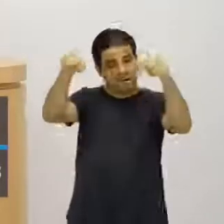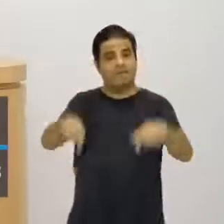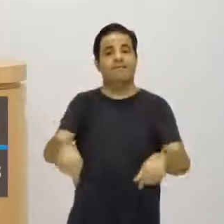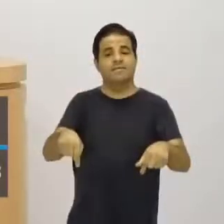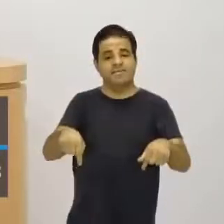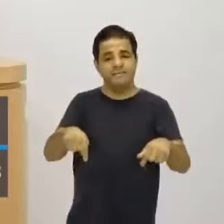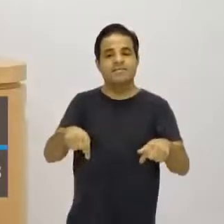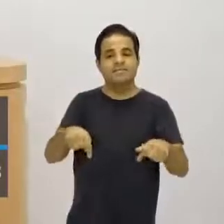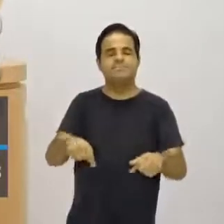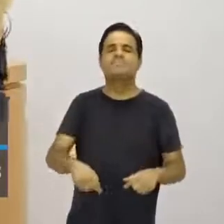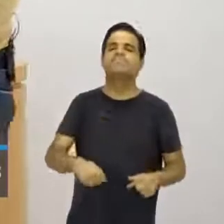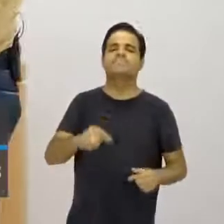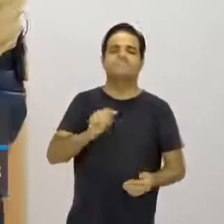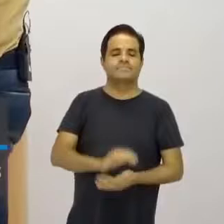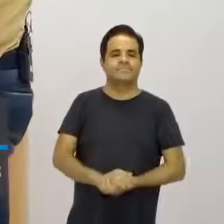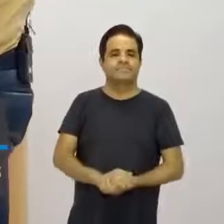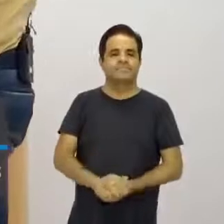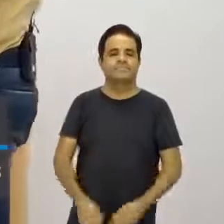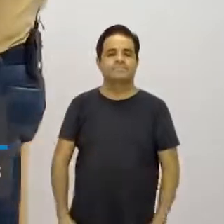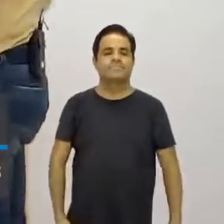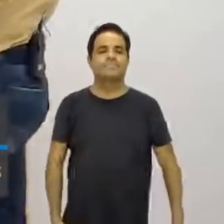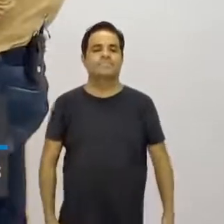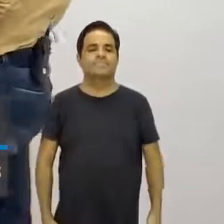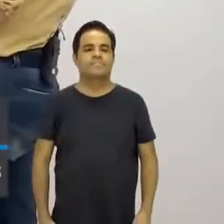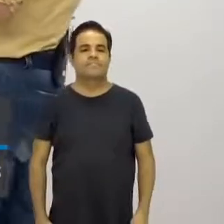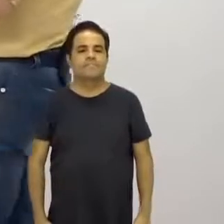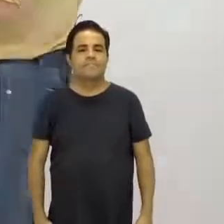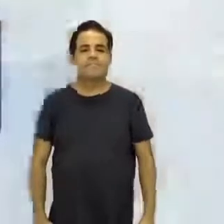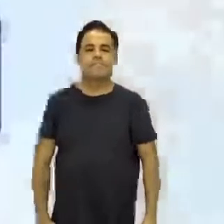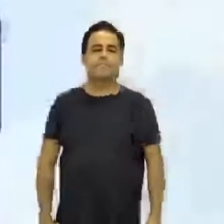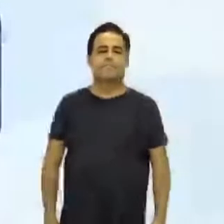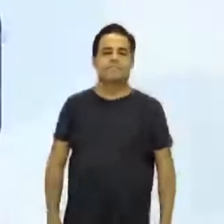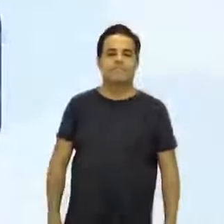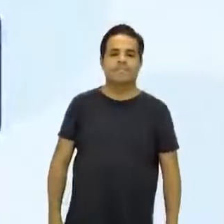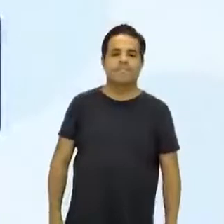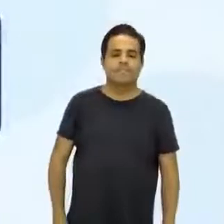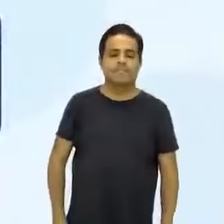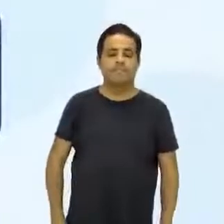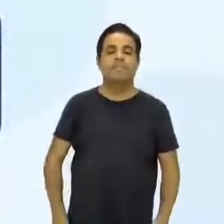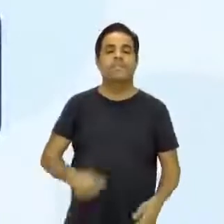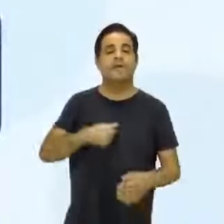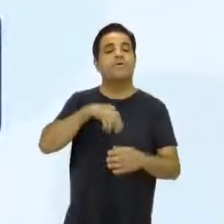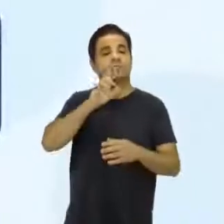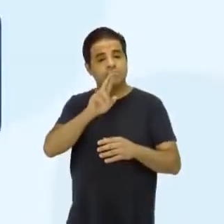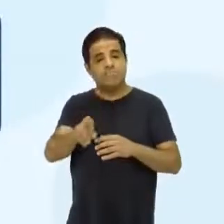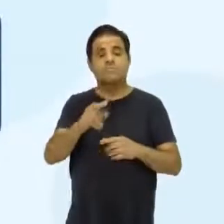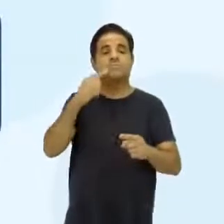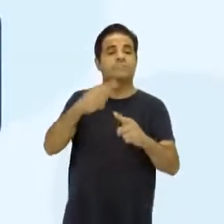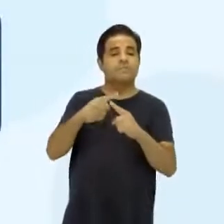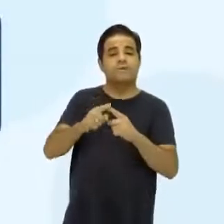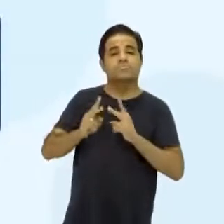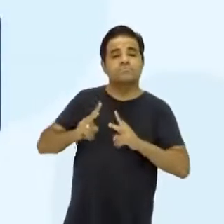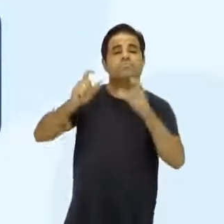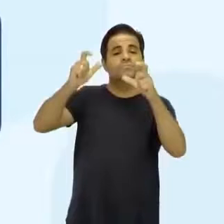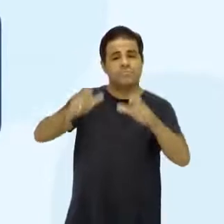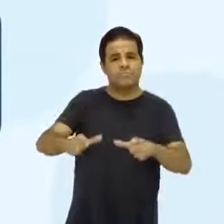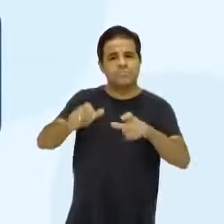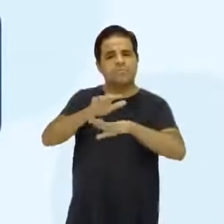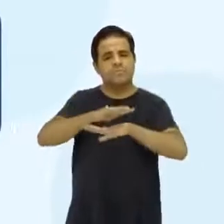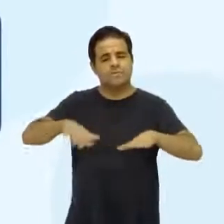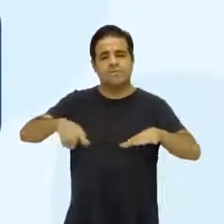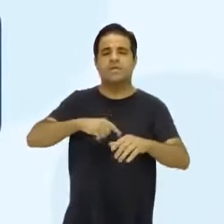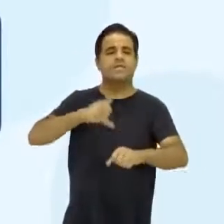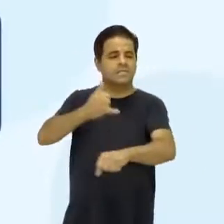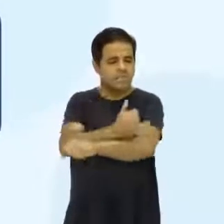aqui. Vamos dar uma apertadinha? Olá, eu acabei de responder. Por que nós permanecemos no lugar? Quando a gente tem